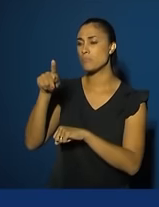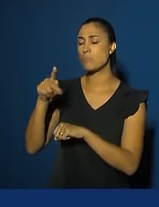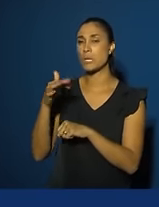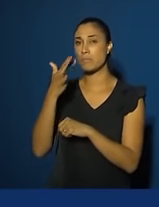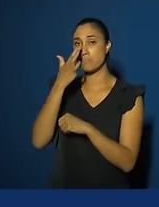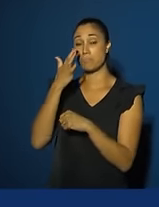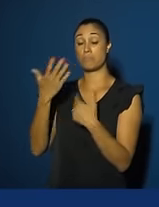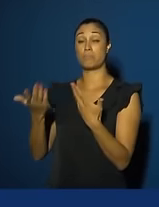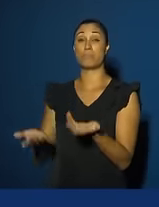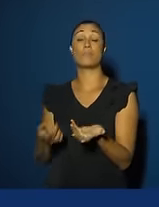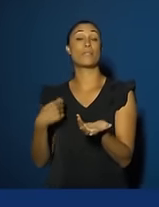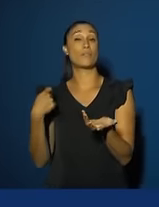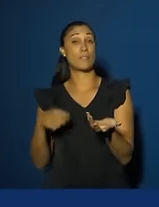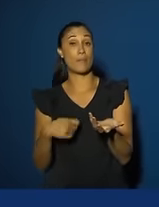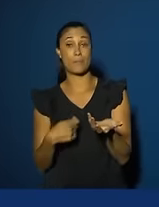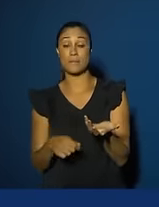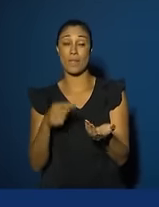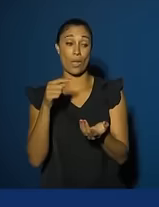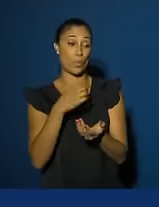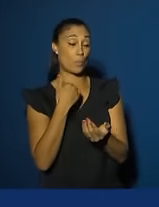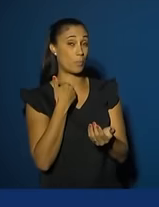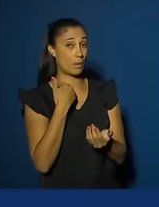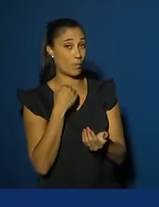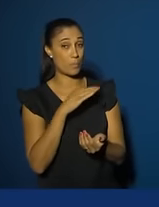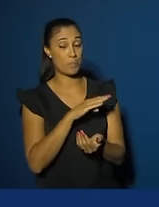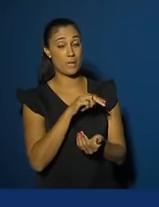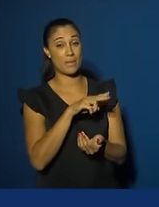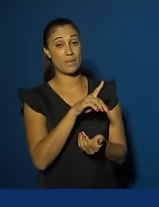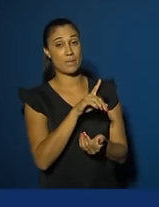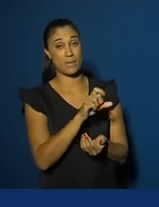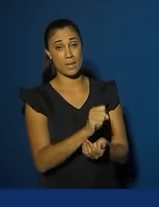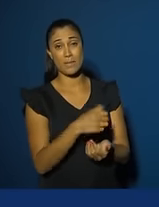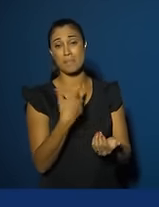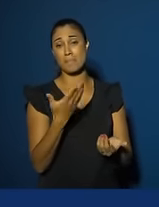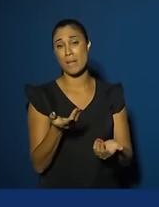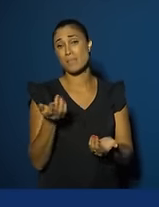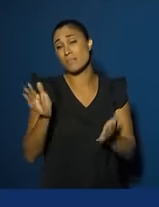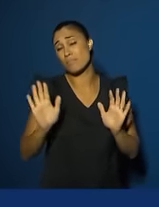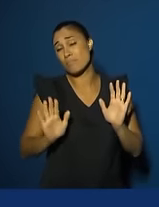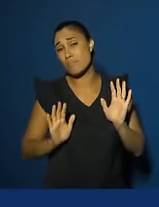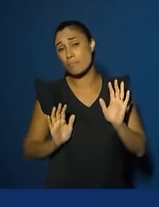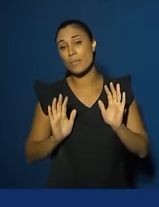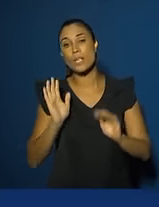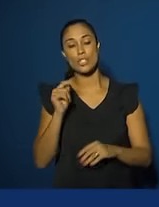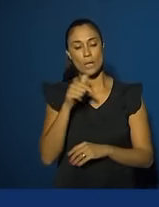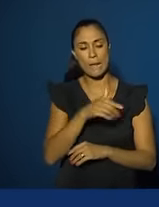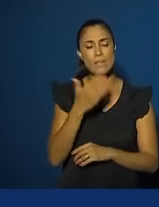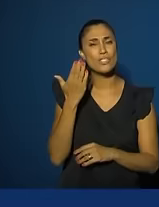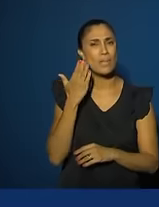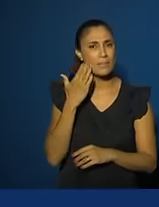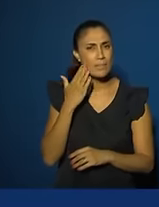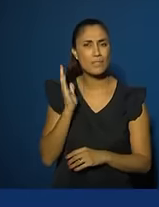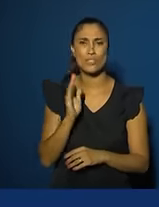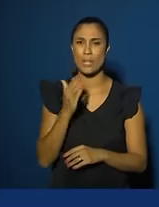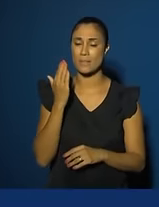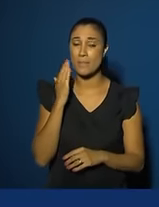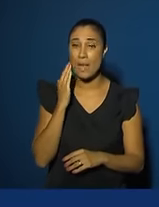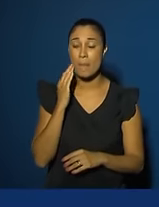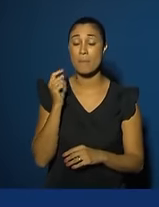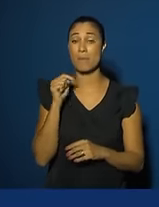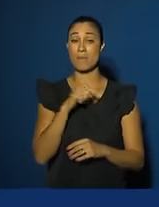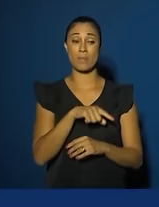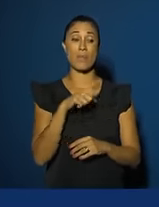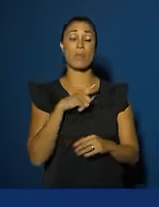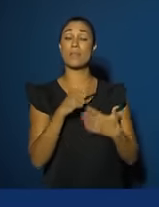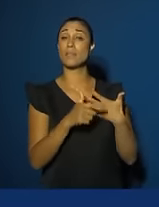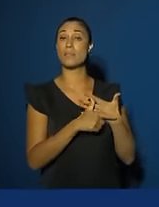Então você vai precisar do BNDS entendeu mas o bns já sabe né que ele